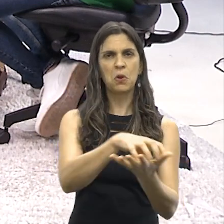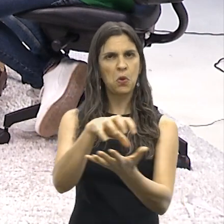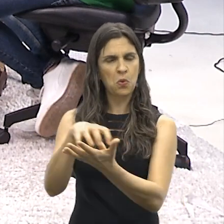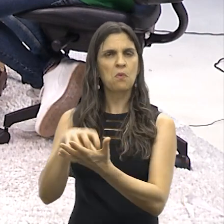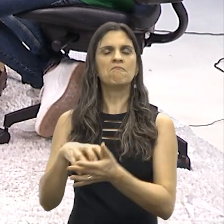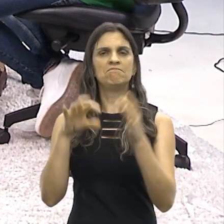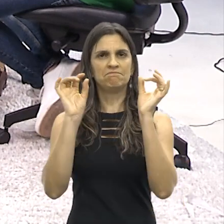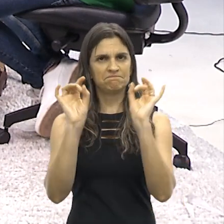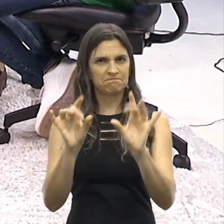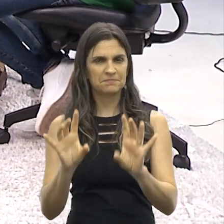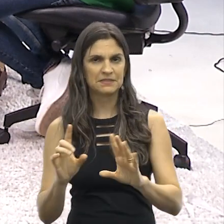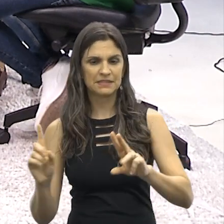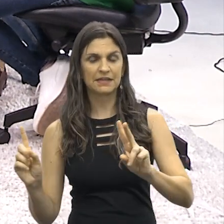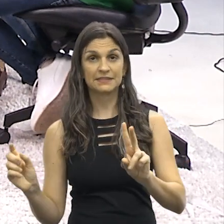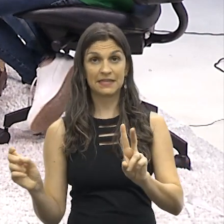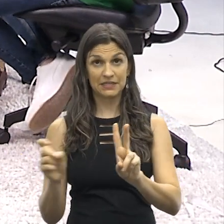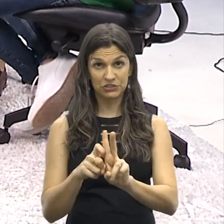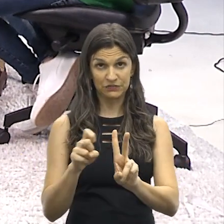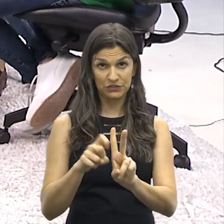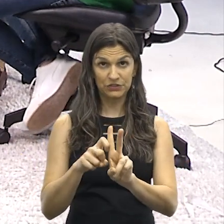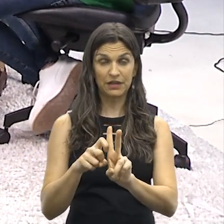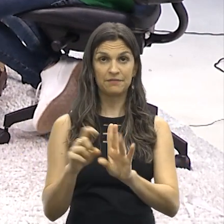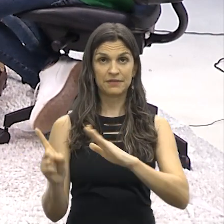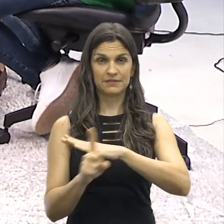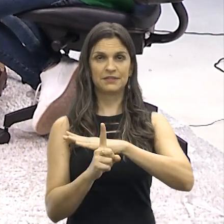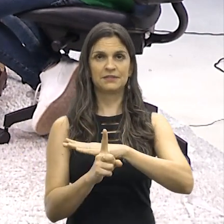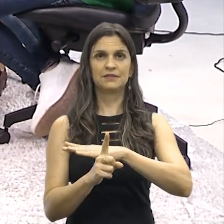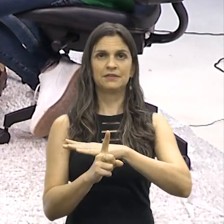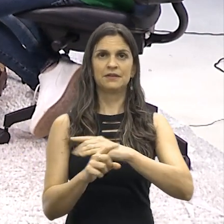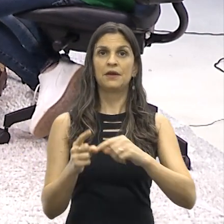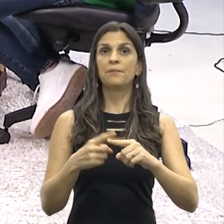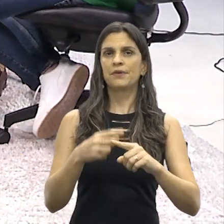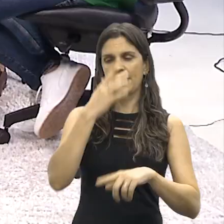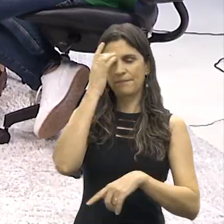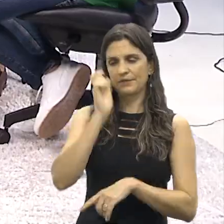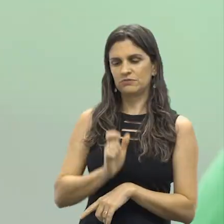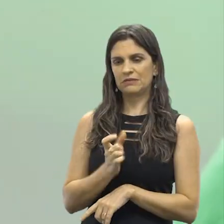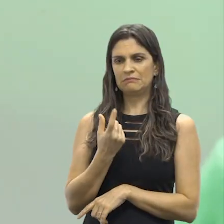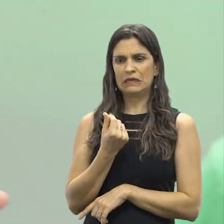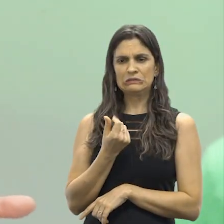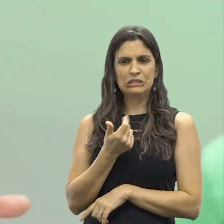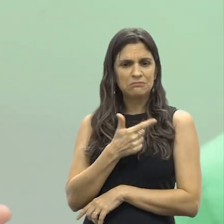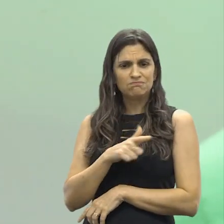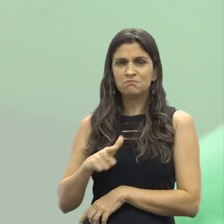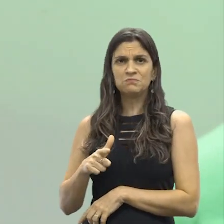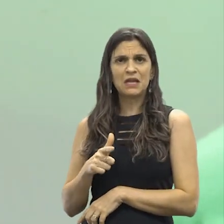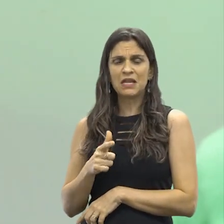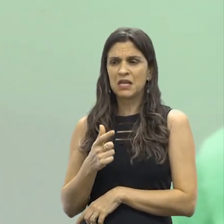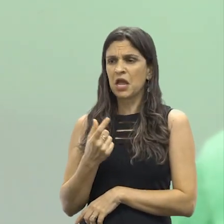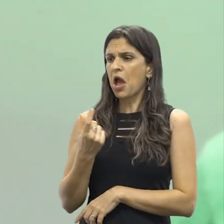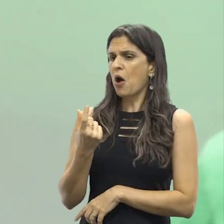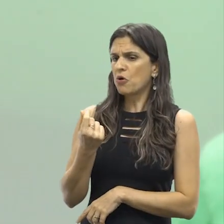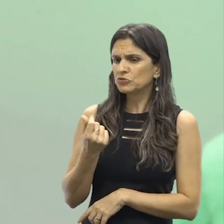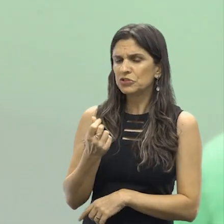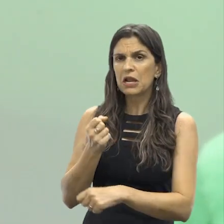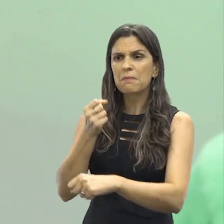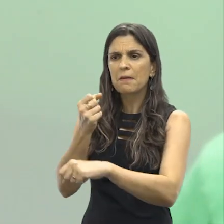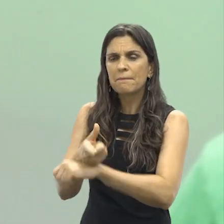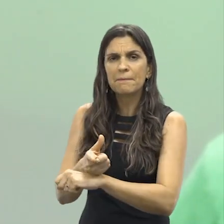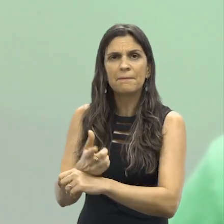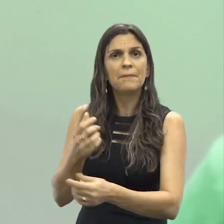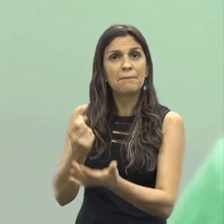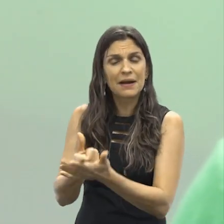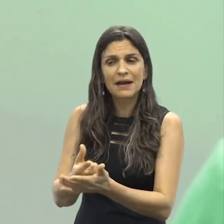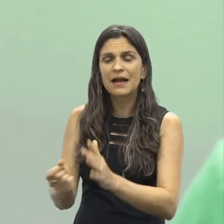mesmo citou, é um gasto. Às vezes a pessoa acaba não levando para o atendimento por conta do gasto mesmo que tem tudo aquilo